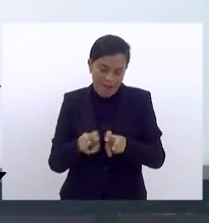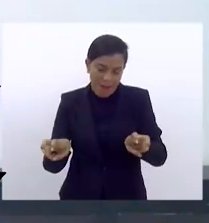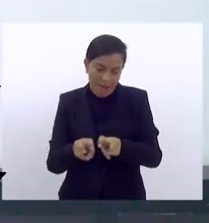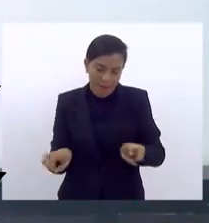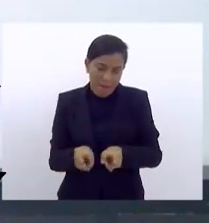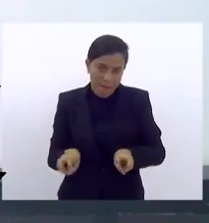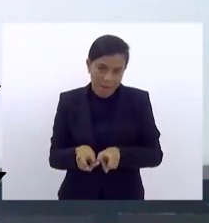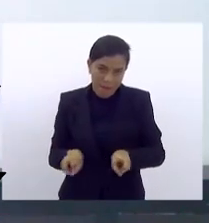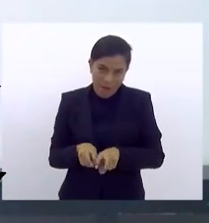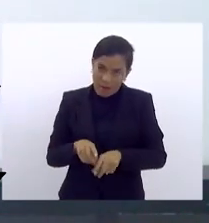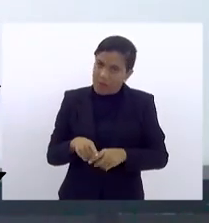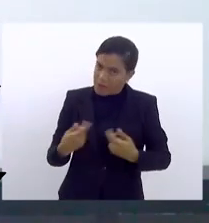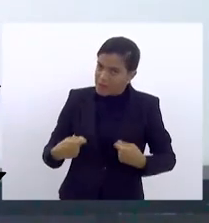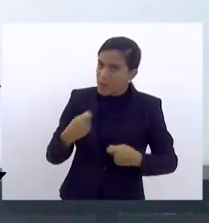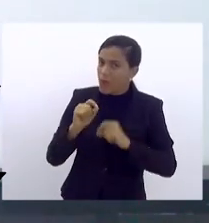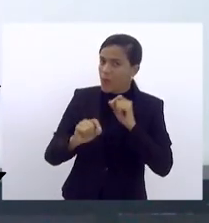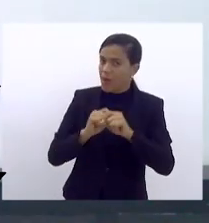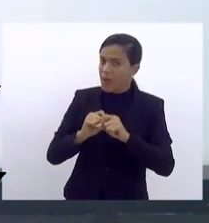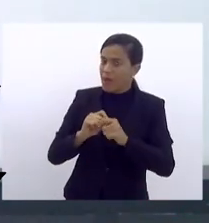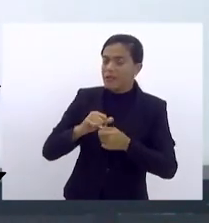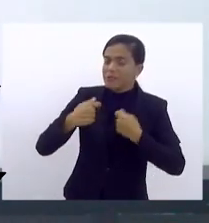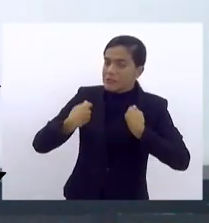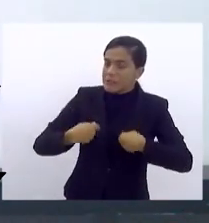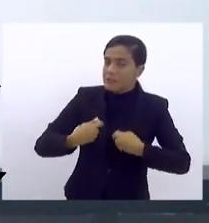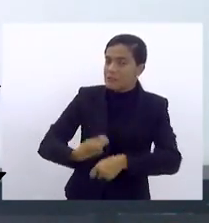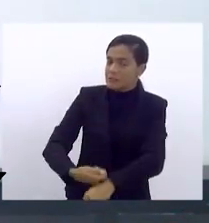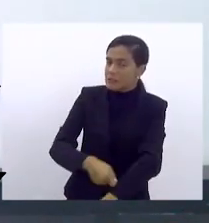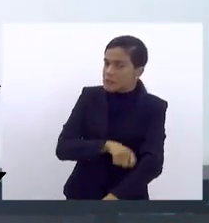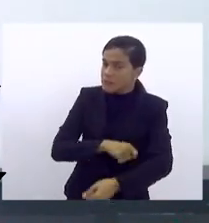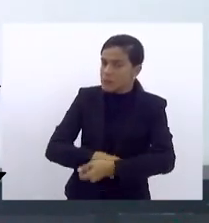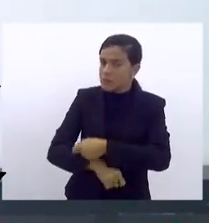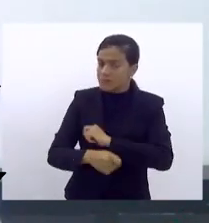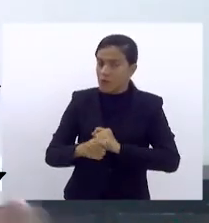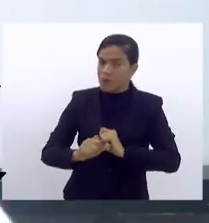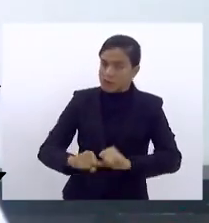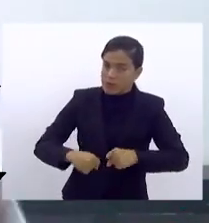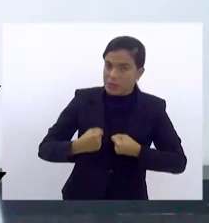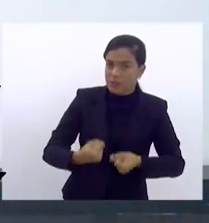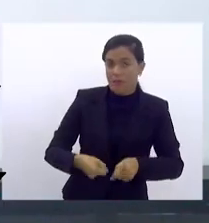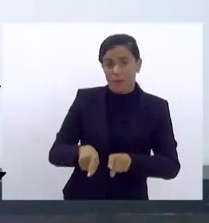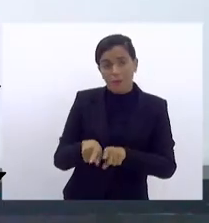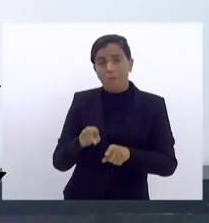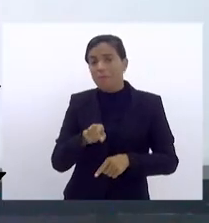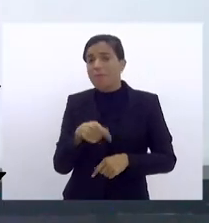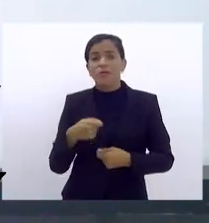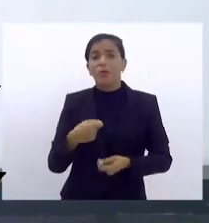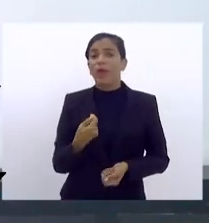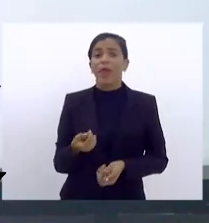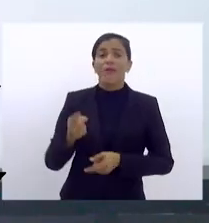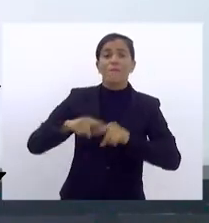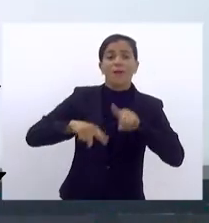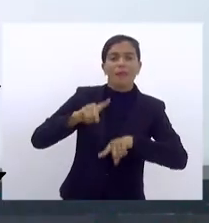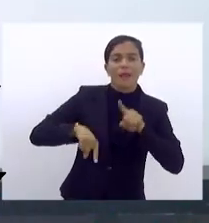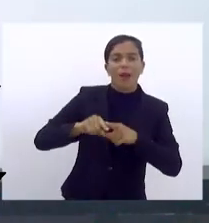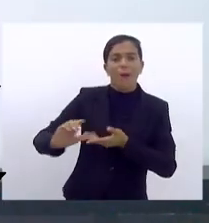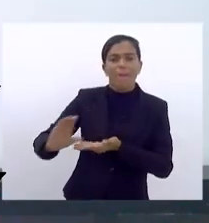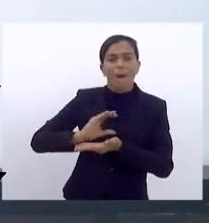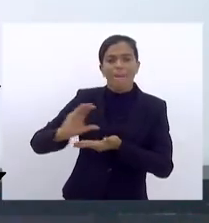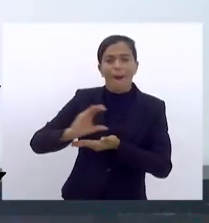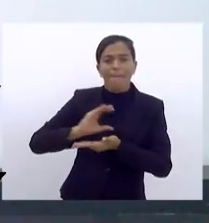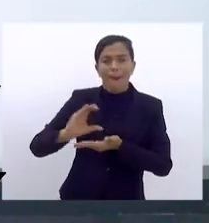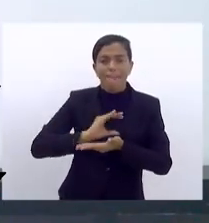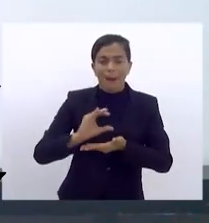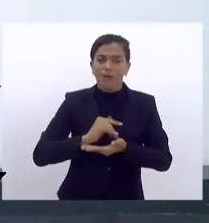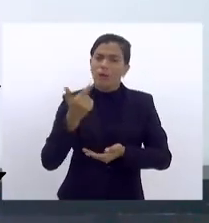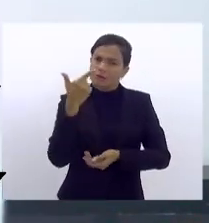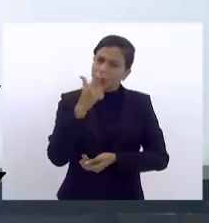muito esforço e ela demanda esforço que precisa se materializar em financiamento financiamento público a gente encontrou